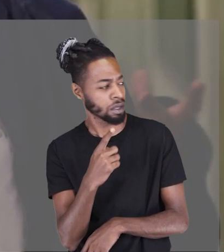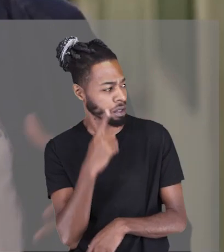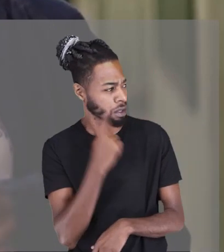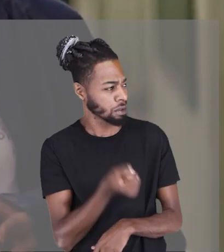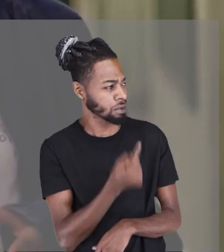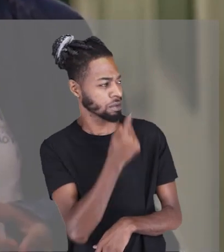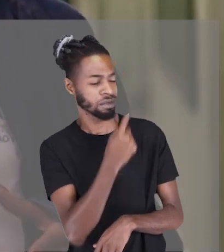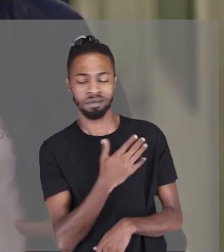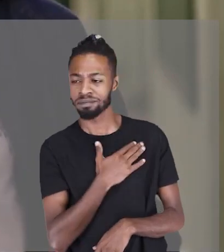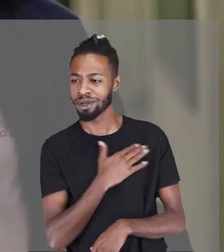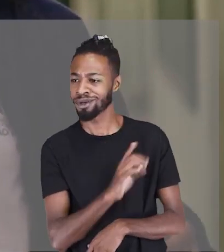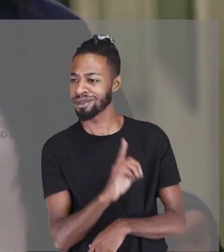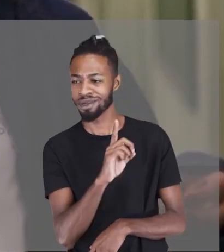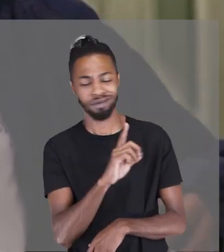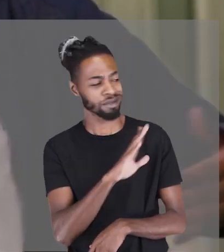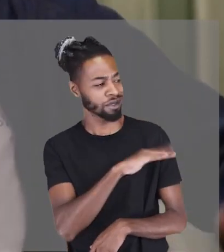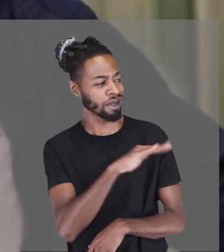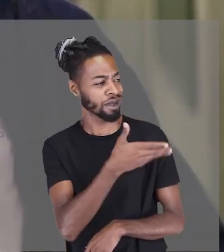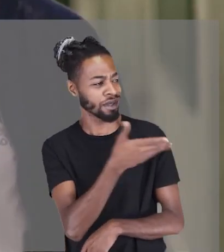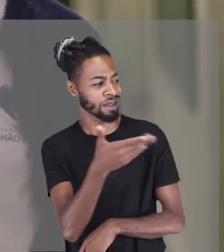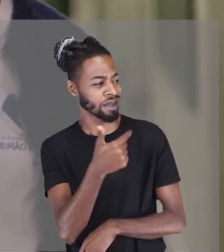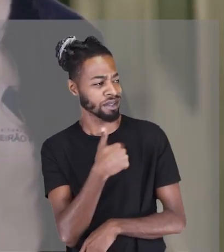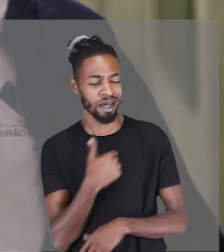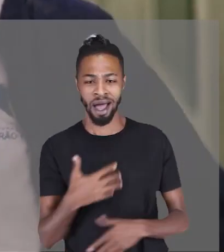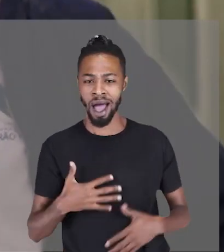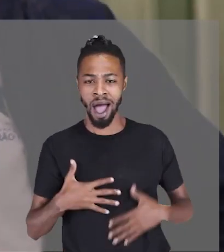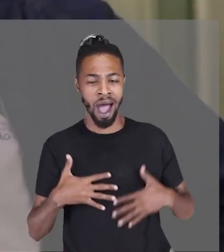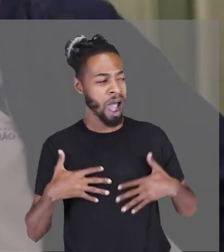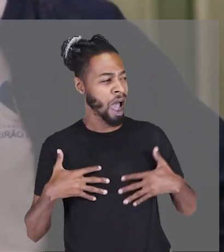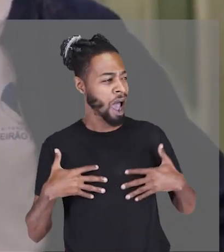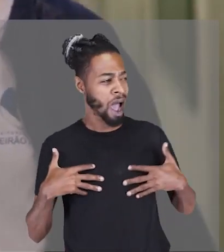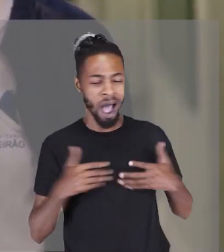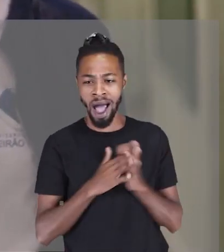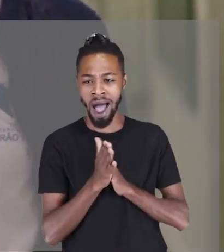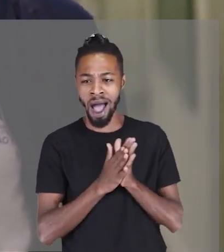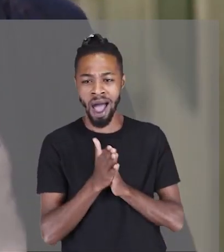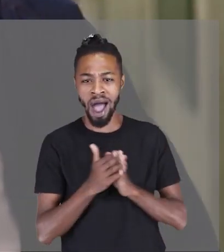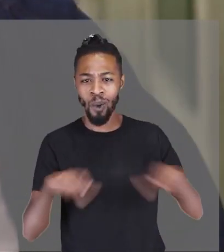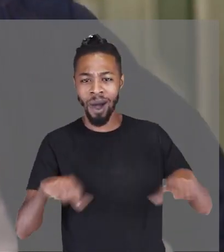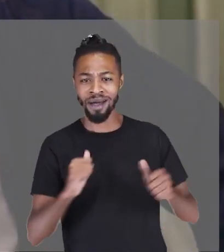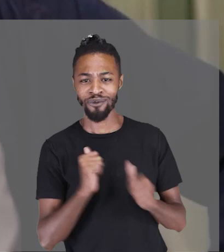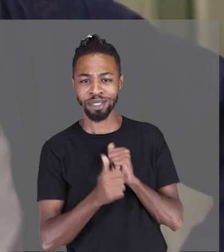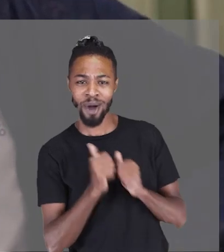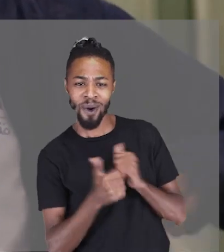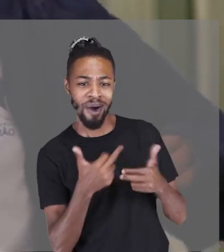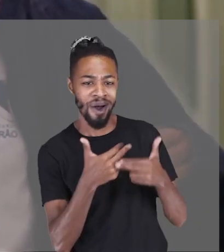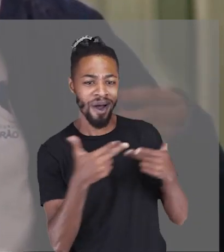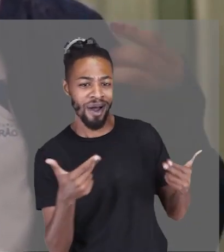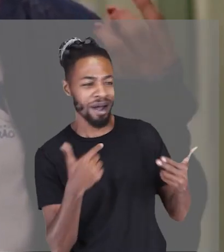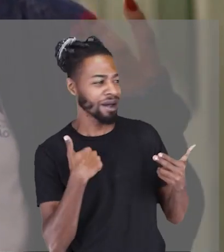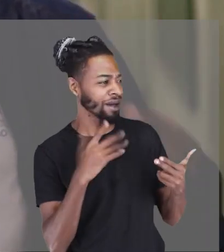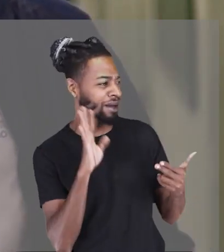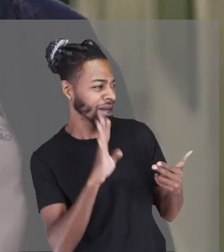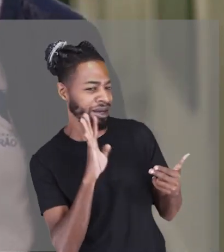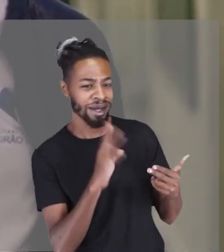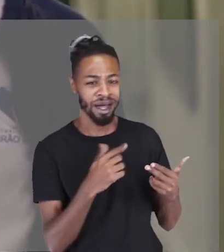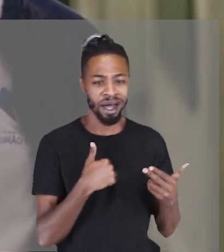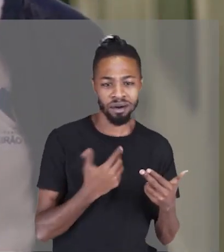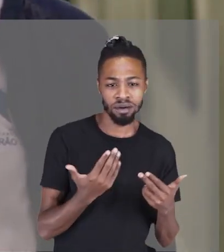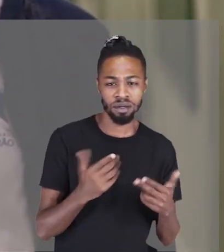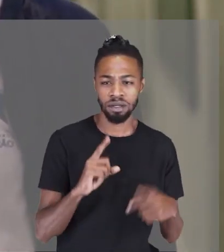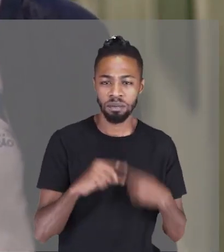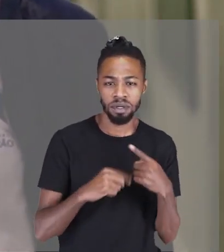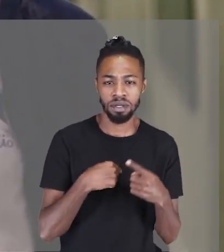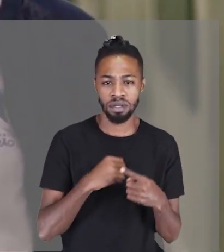aqui, fala, meu Deus, que saudade de estar animada para ir para a quadra e tudo mais. E ter só um professor